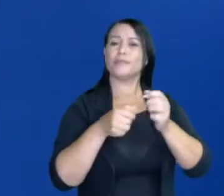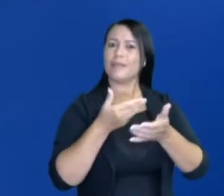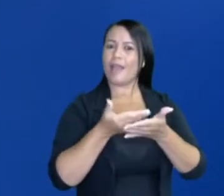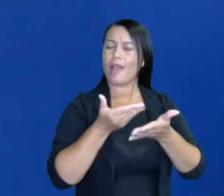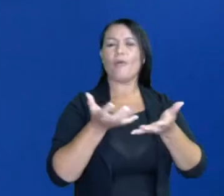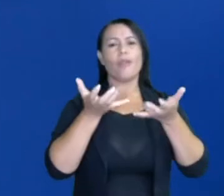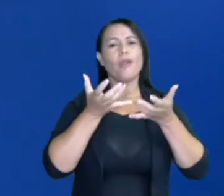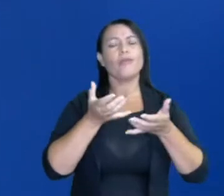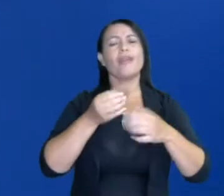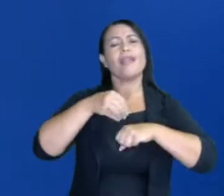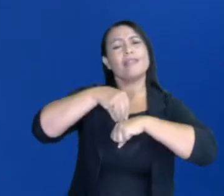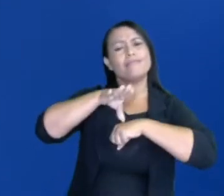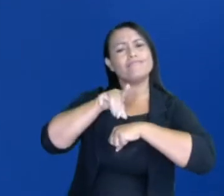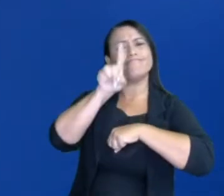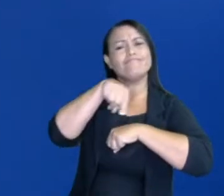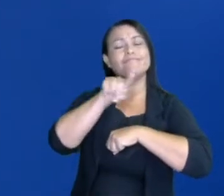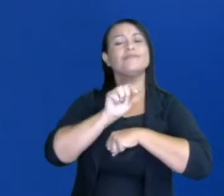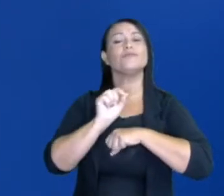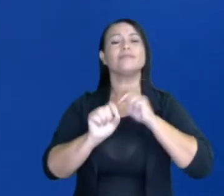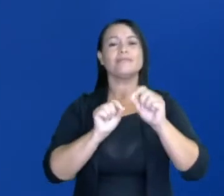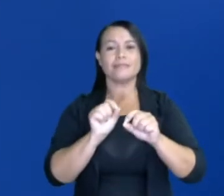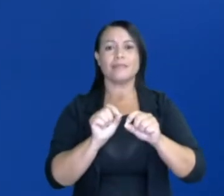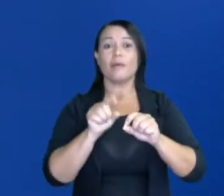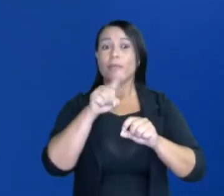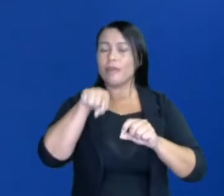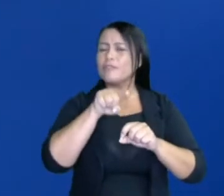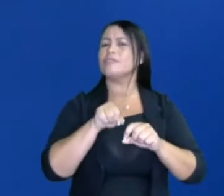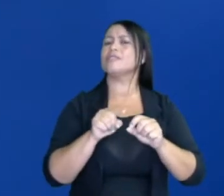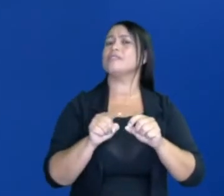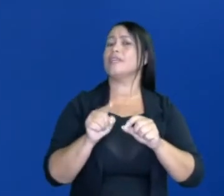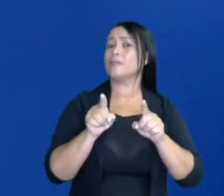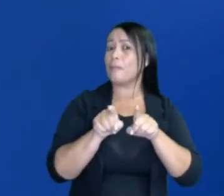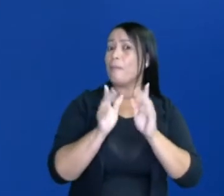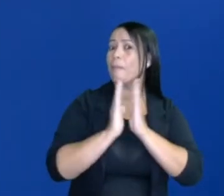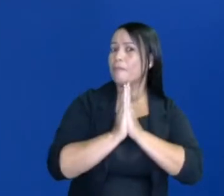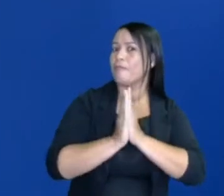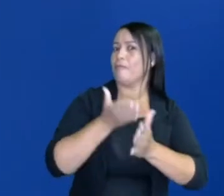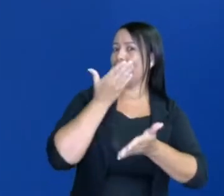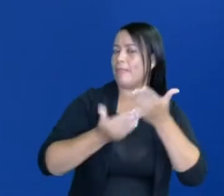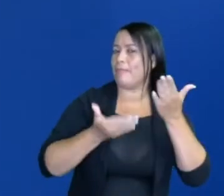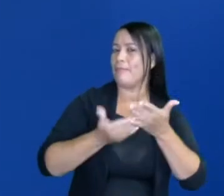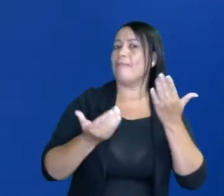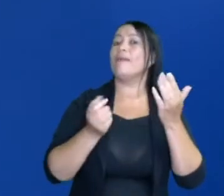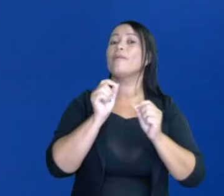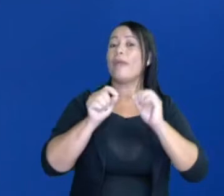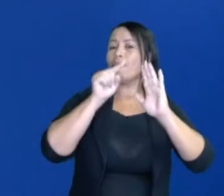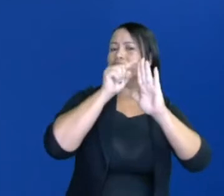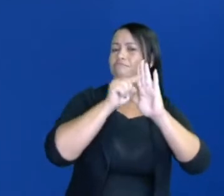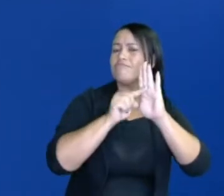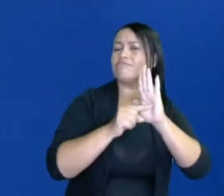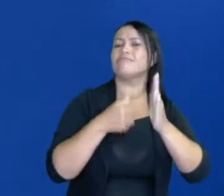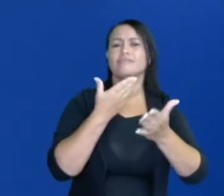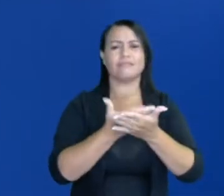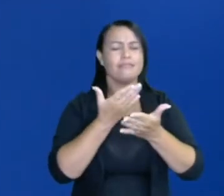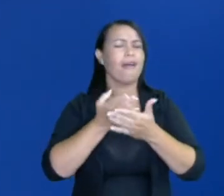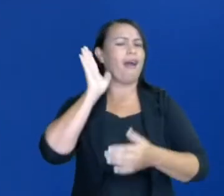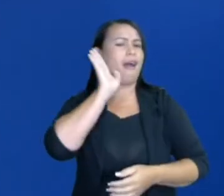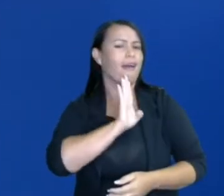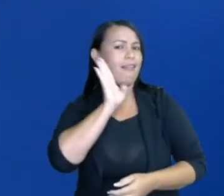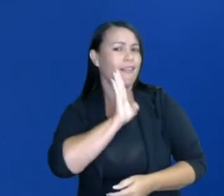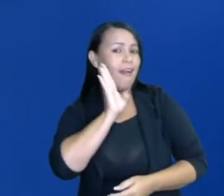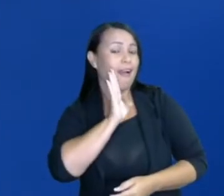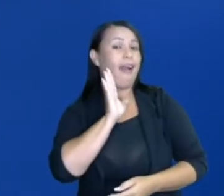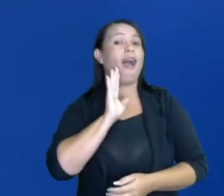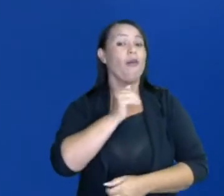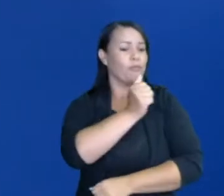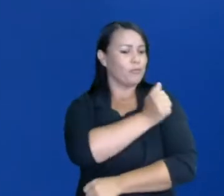eu queria dar uma dica para vocês, né? Que é para vocês não perderem as programações das aulas, que está muito legal para